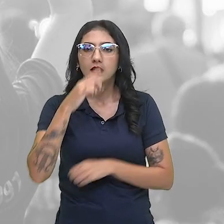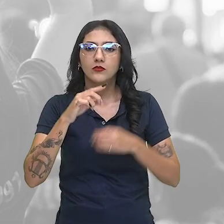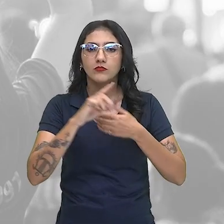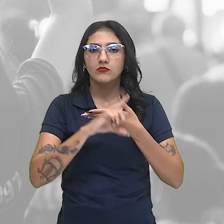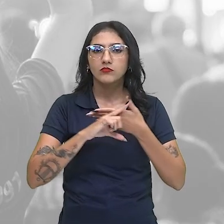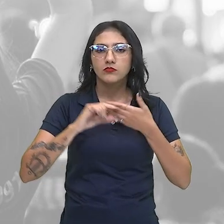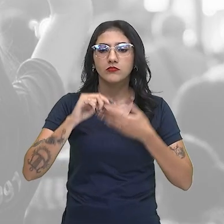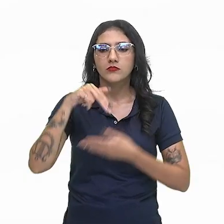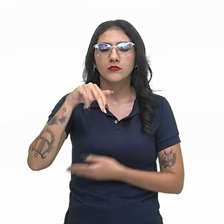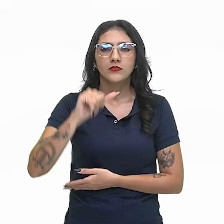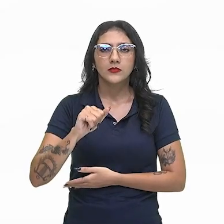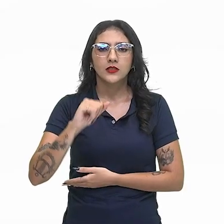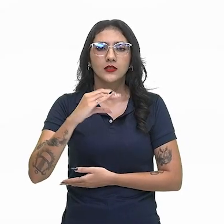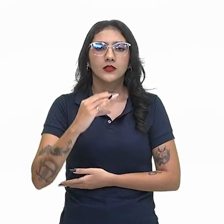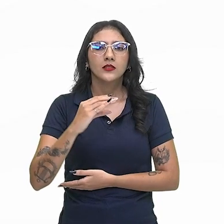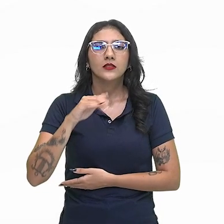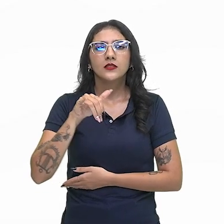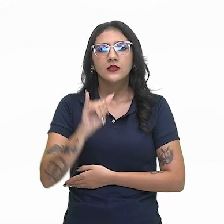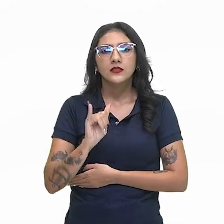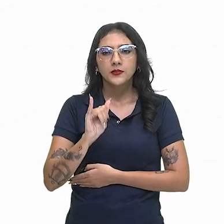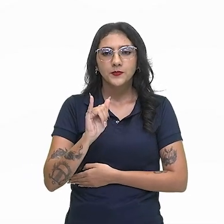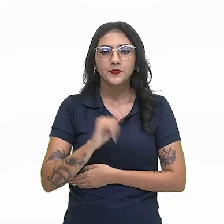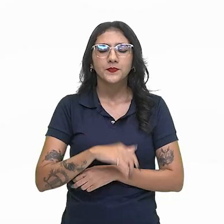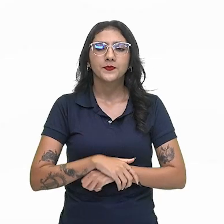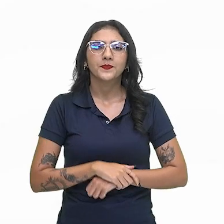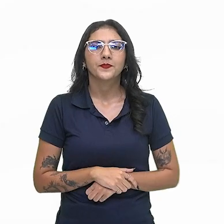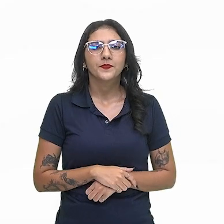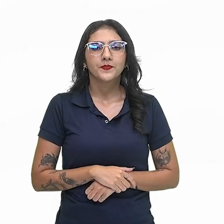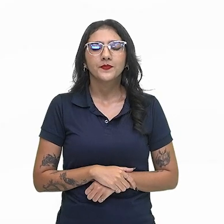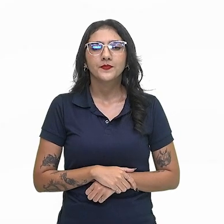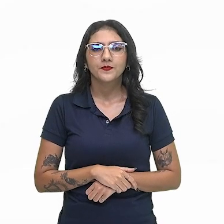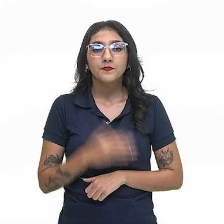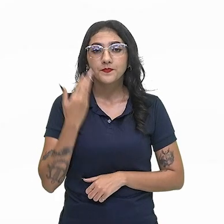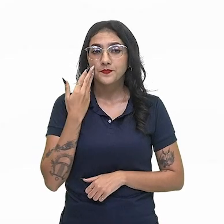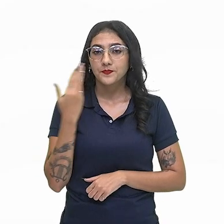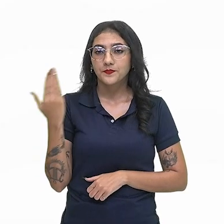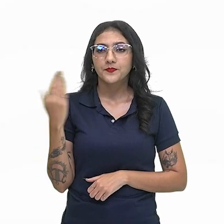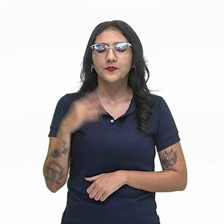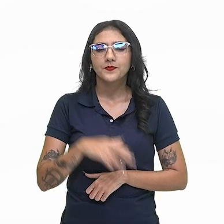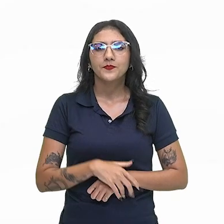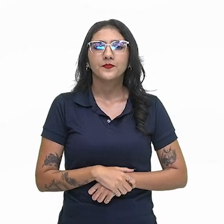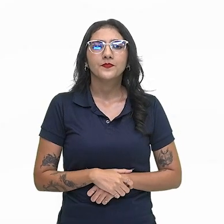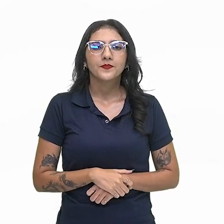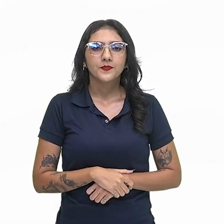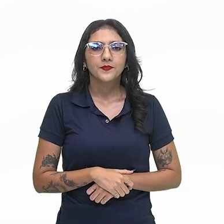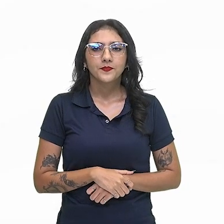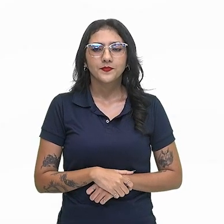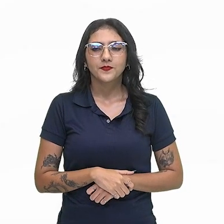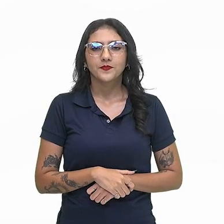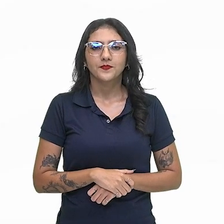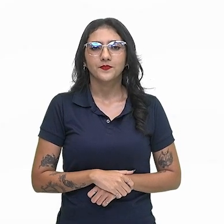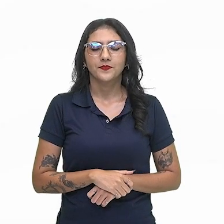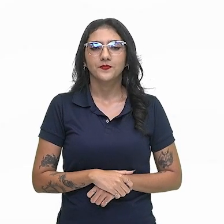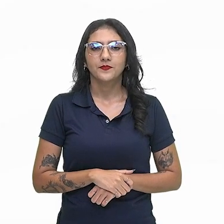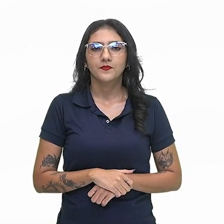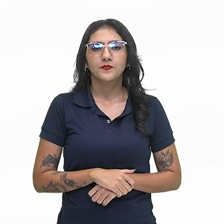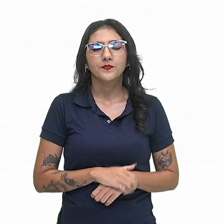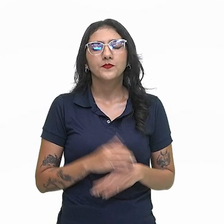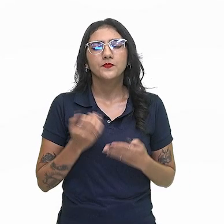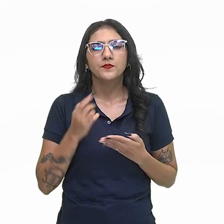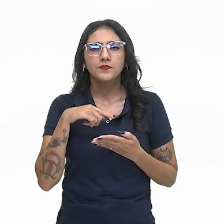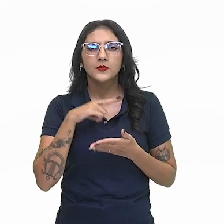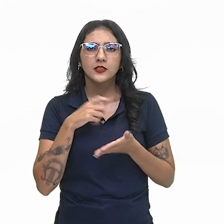vai falar da luta por reconhecimento e justiça social. Vejam lá. Ela diz o seguinte, ó, a luta